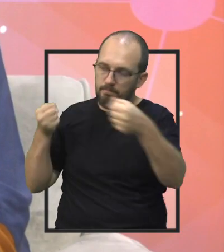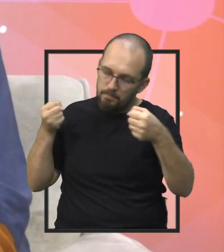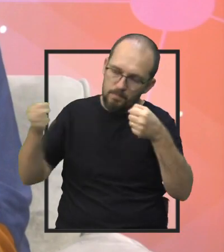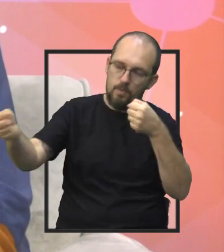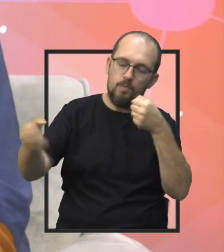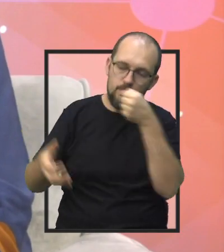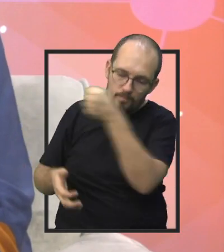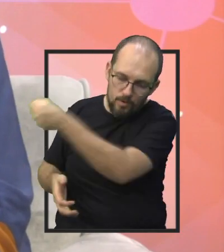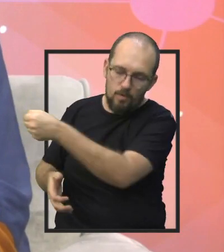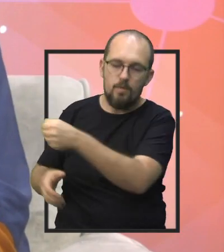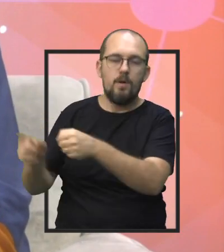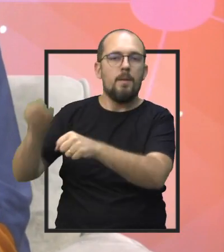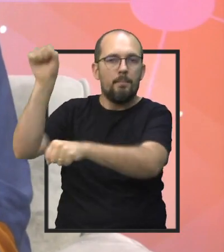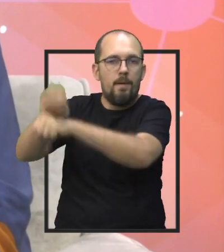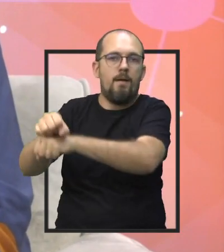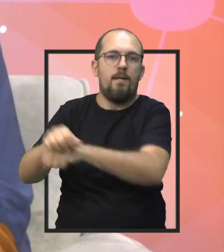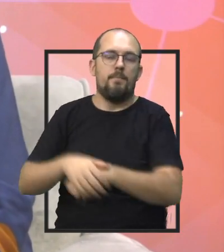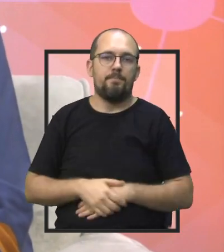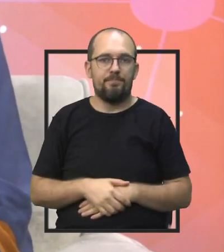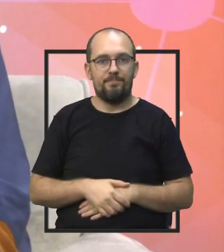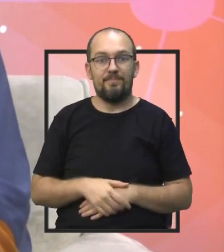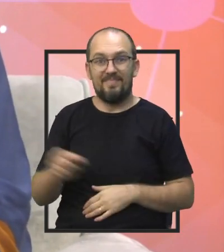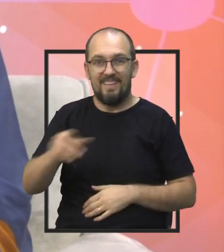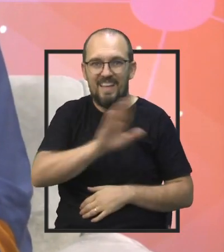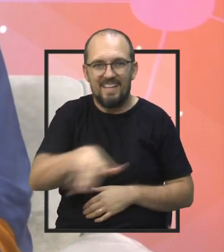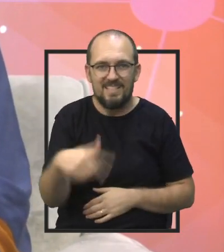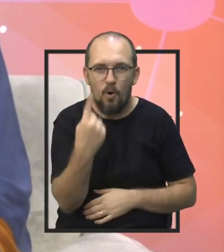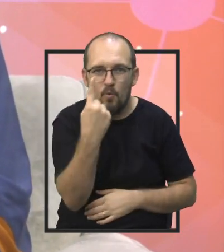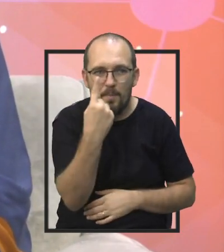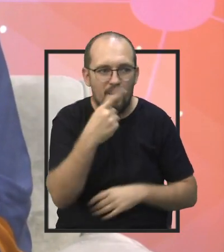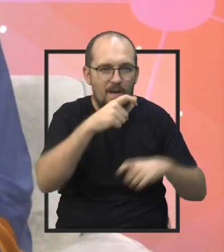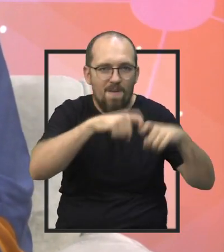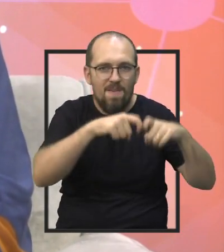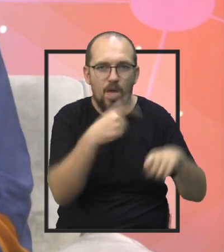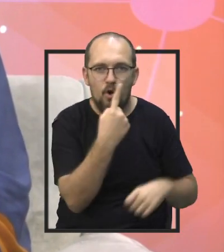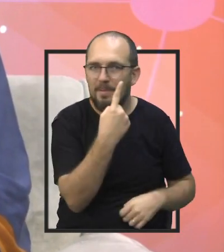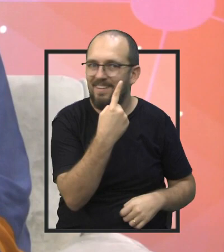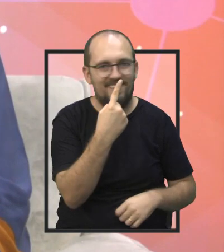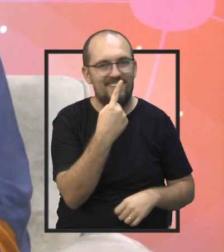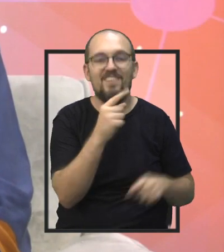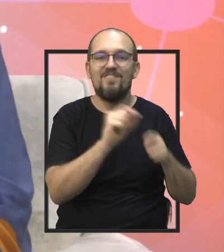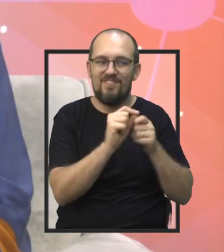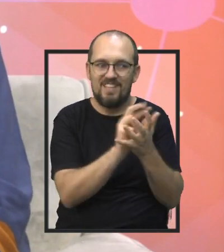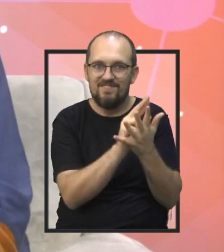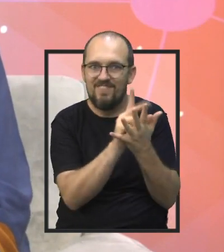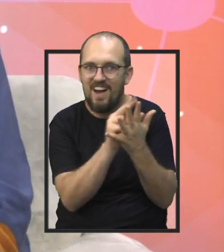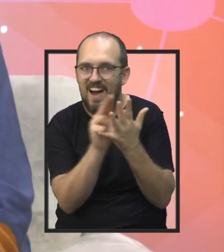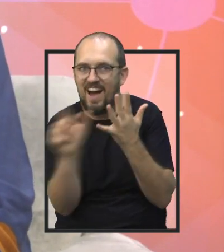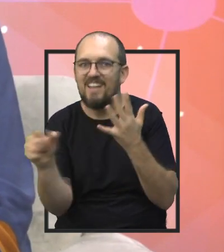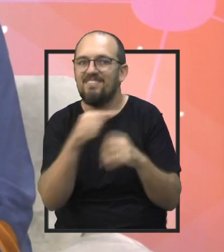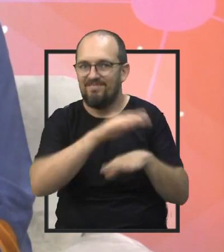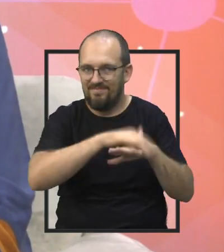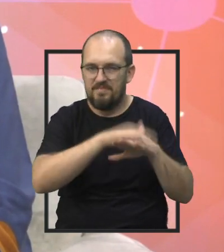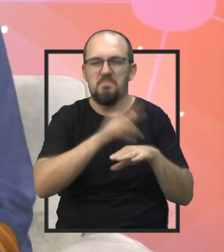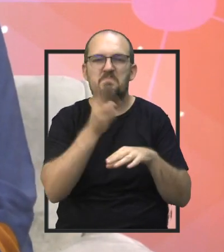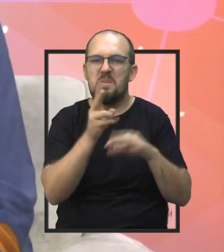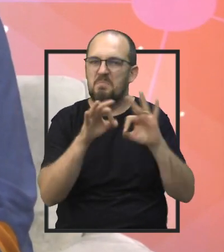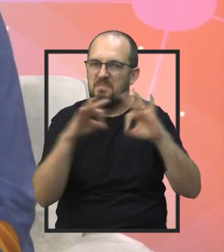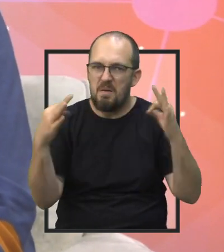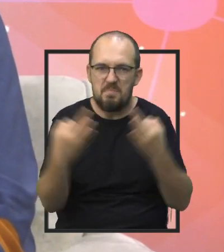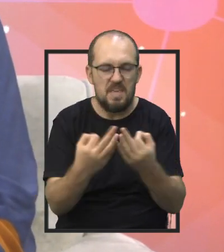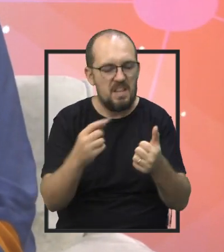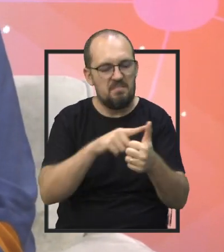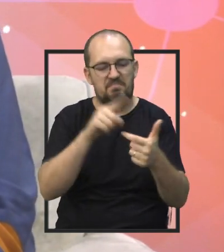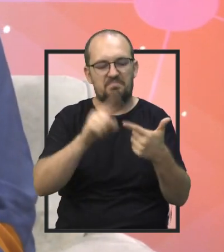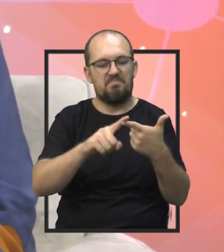perdem a força. Um abusador dificilmente abusa de uma criança só. Normalmente ele faz várias vítimas da mesma